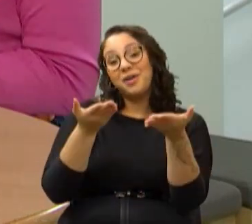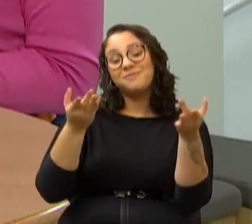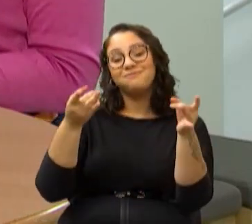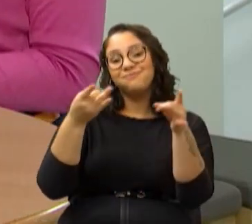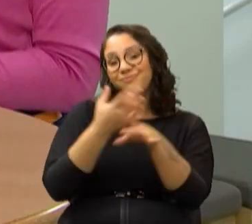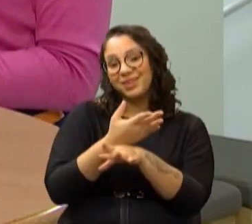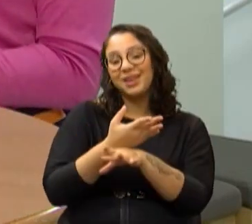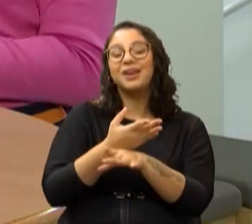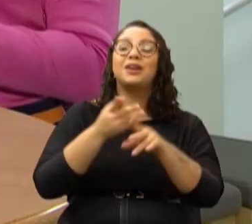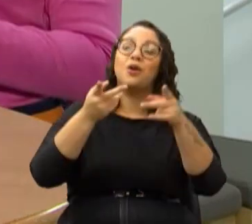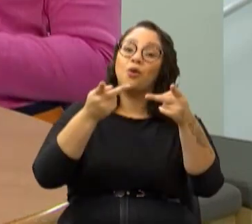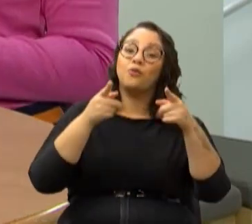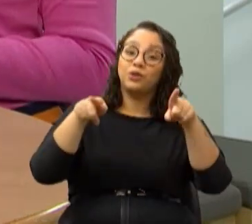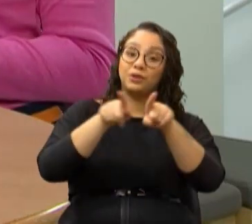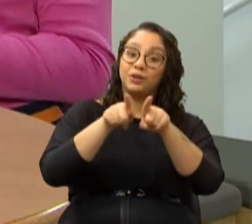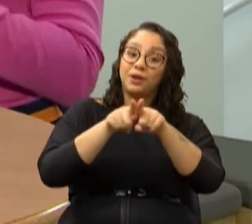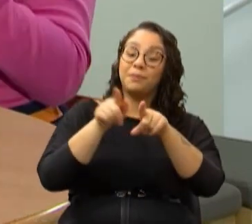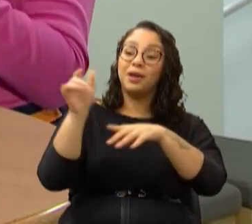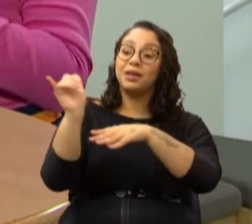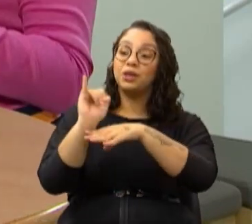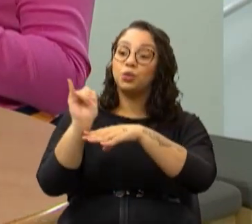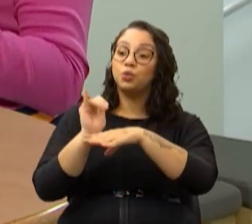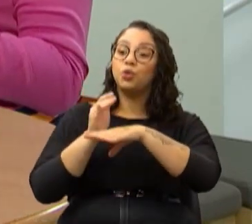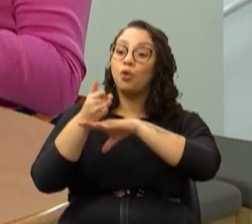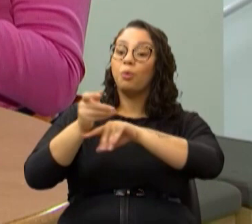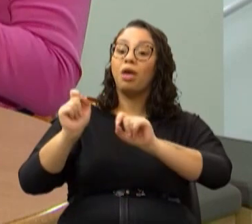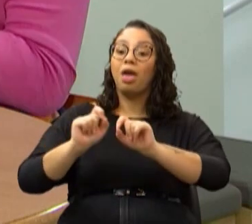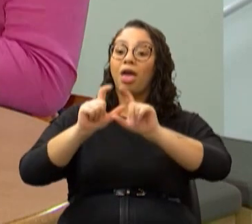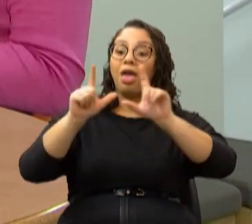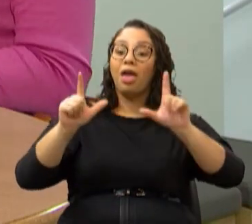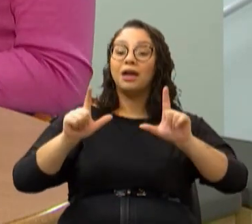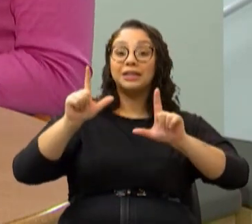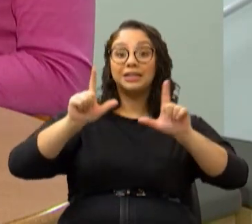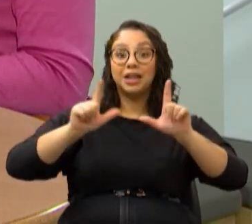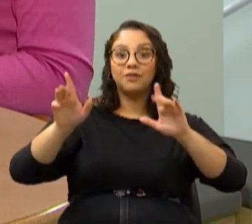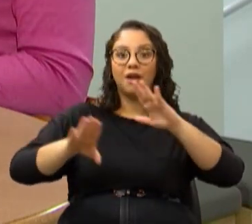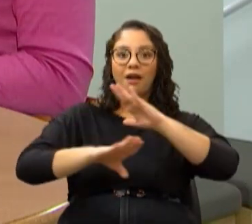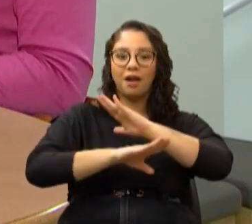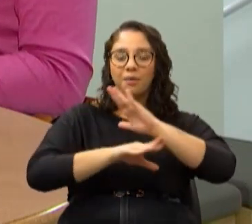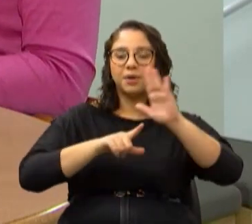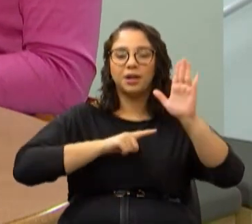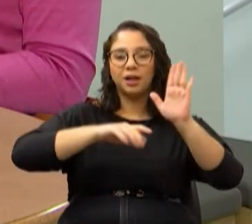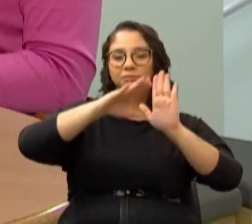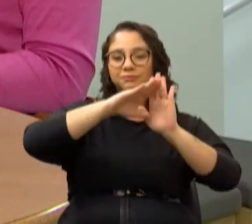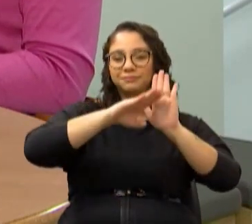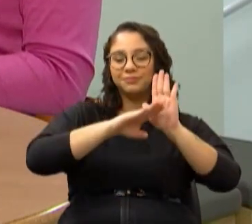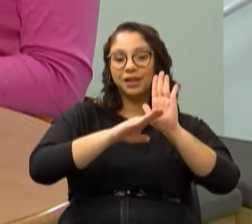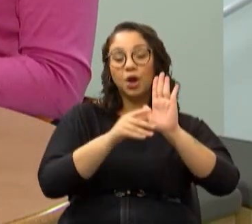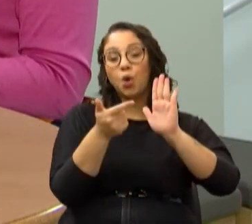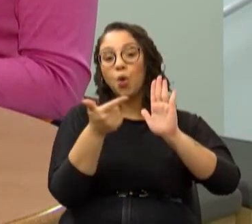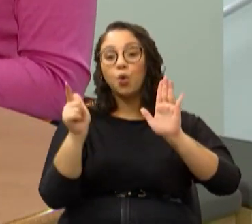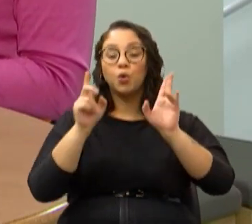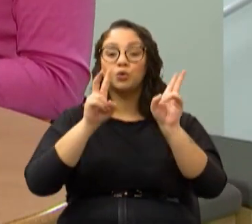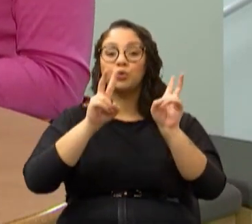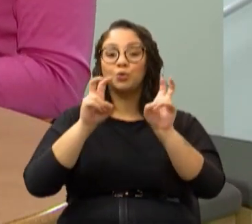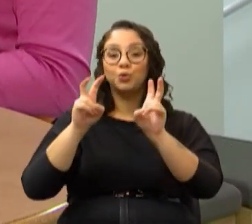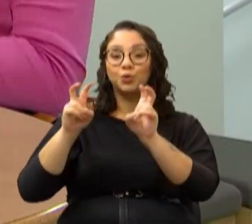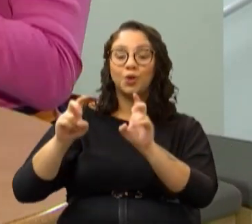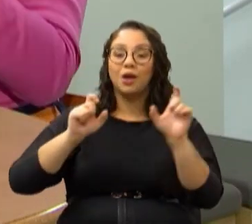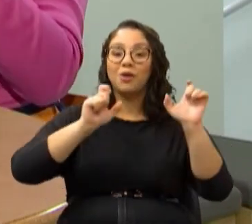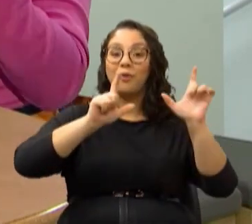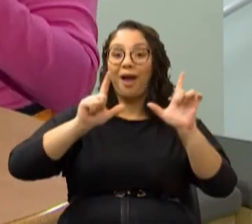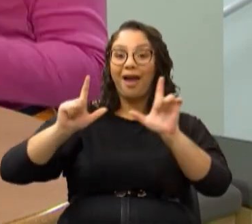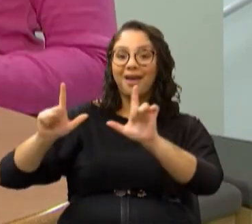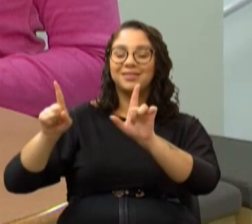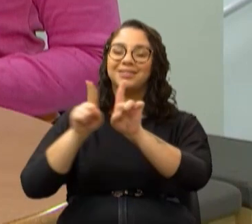Na Ponta do Lápis de hoje encerra por aqui. Convido vocês aí no YouTube da TV Câmara Campinas a assistir às outras